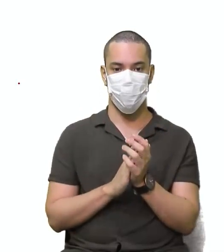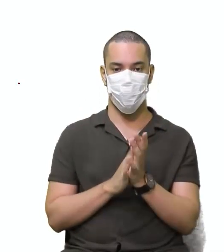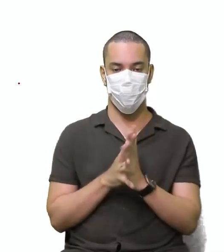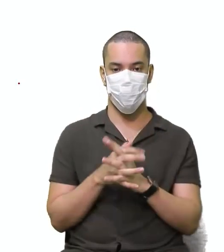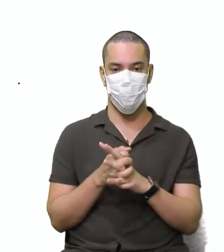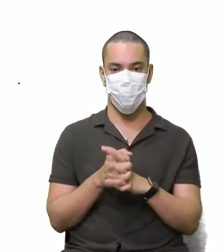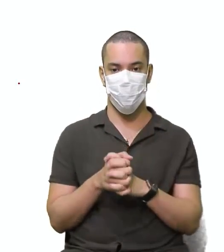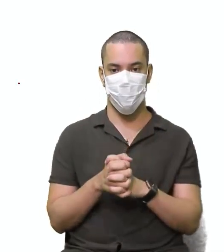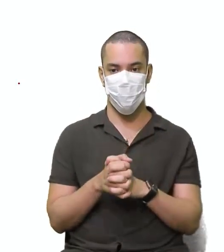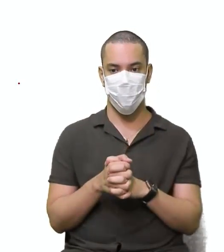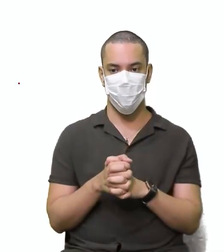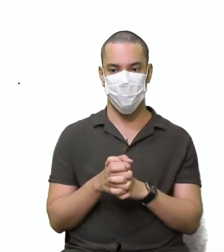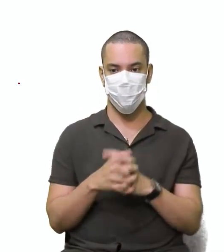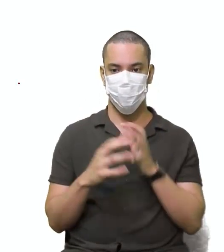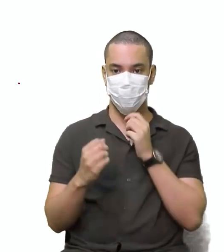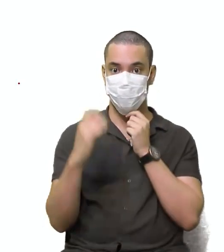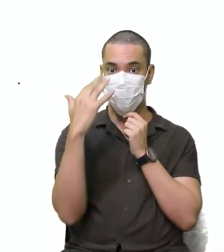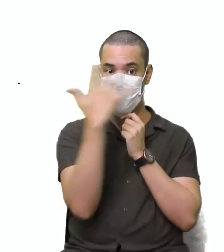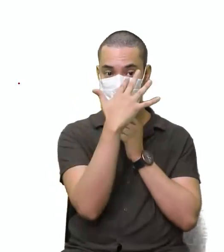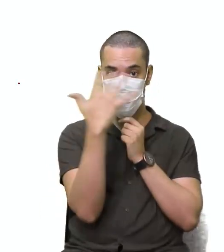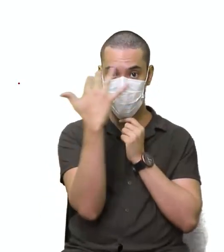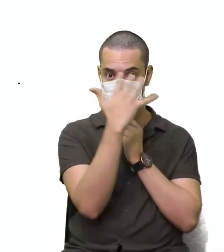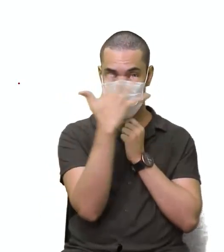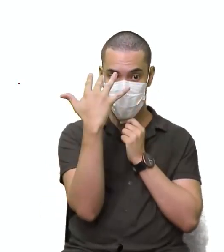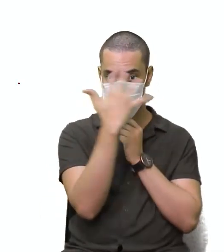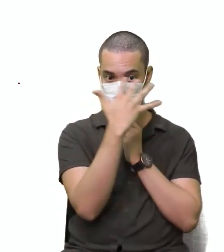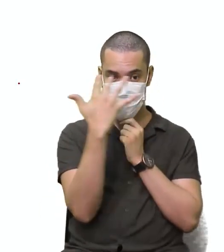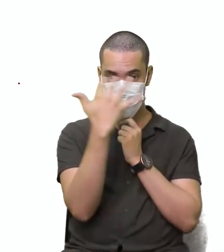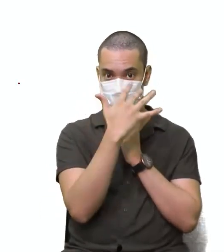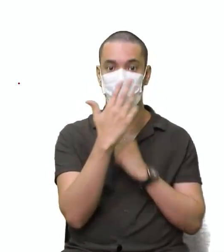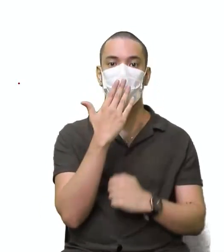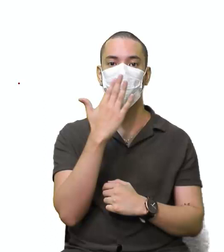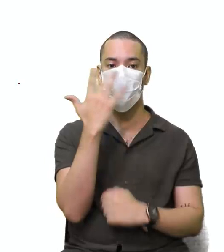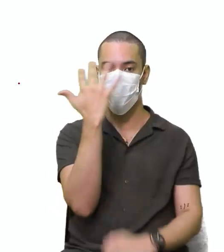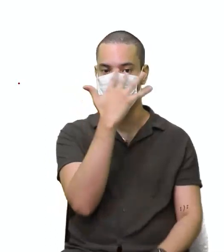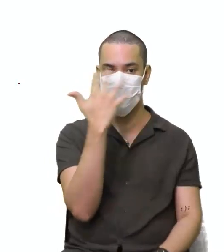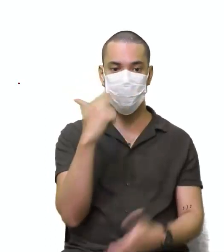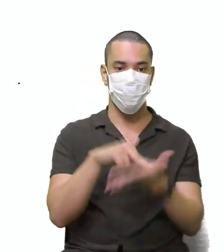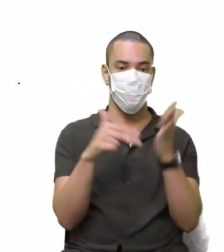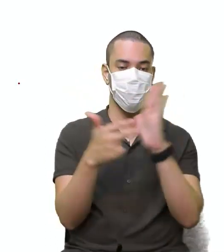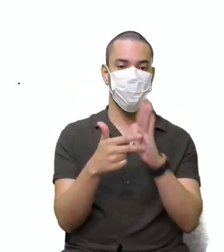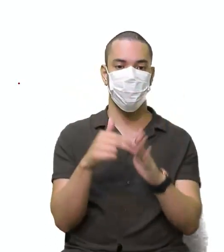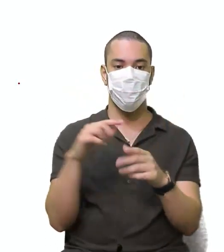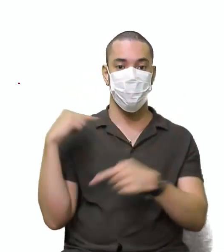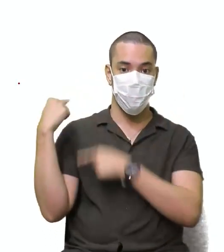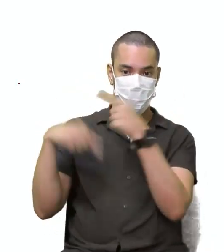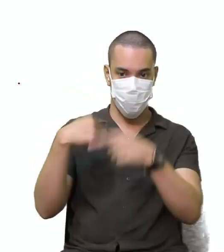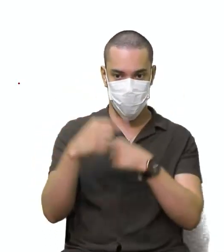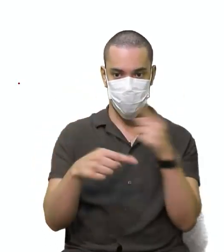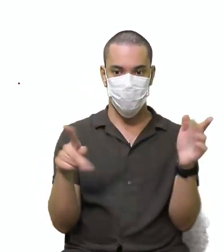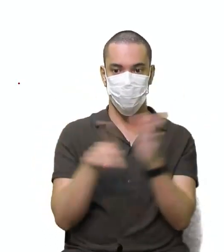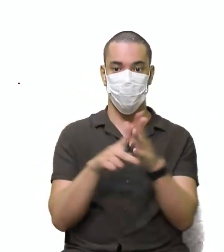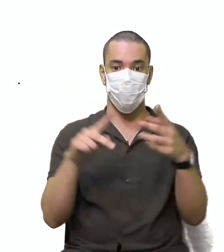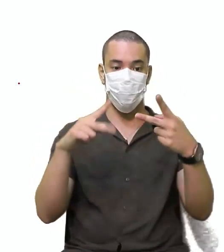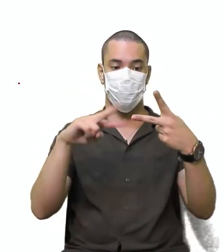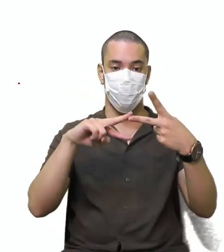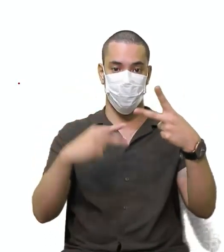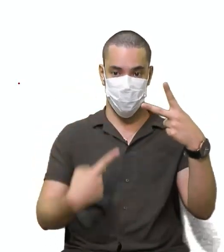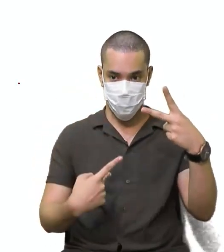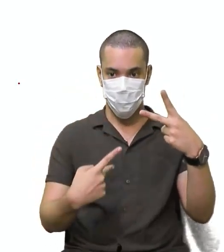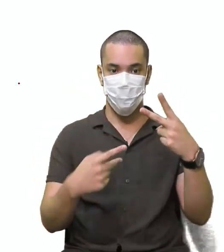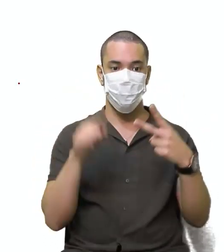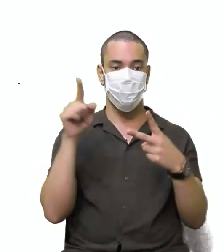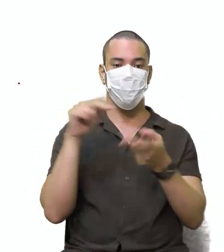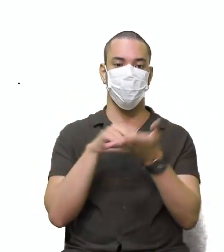O daltonismo é uma condição hereditária caracterizada por uma anomalia na distinção de algumas cores. Essa